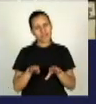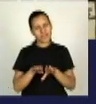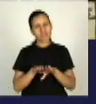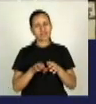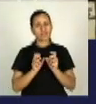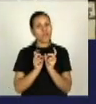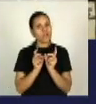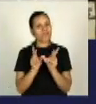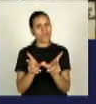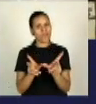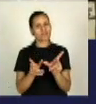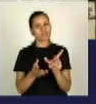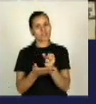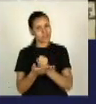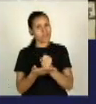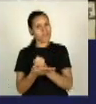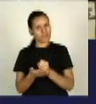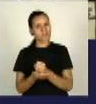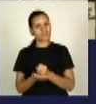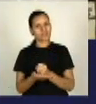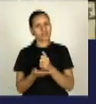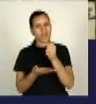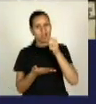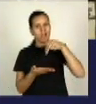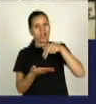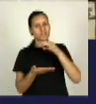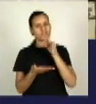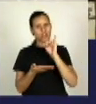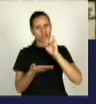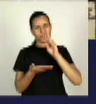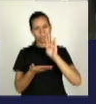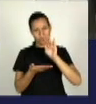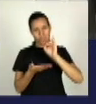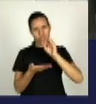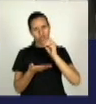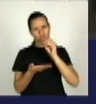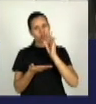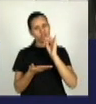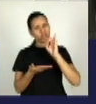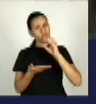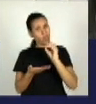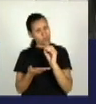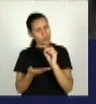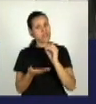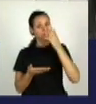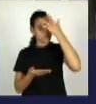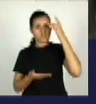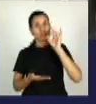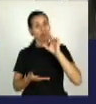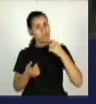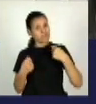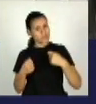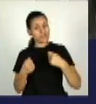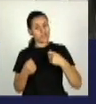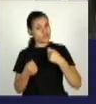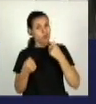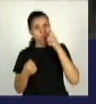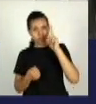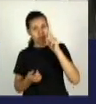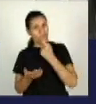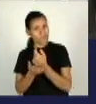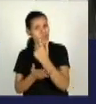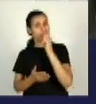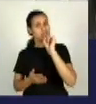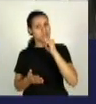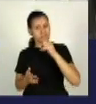agora está procurando trabalhar, que é inclusive com controle de antibióticos, né? Então a pessoa só consegue hoje retirar os